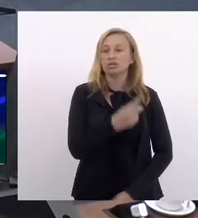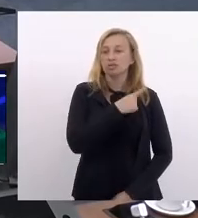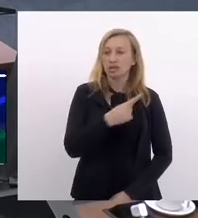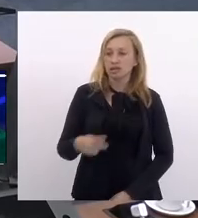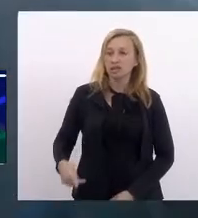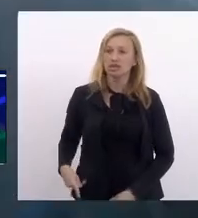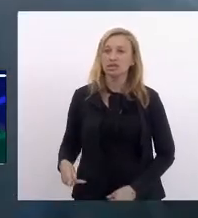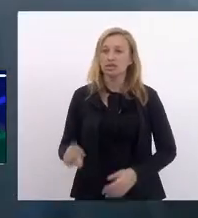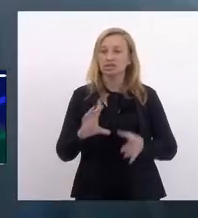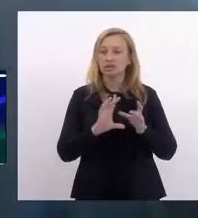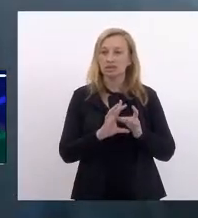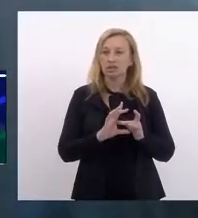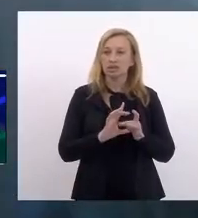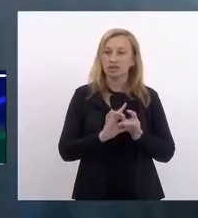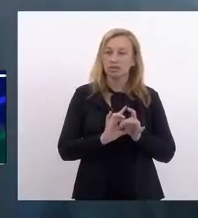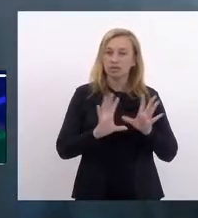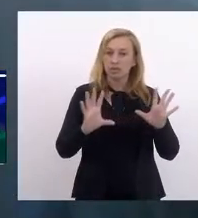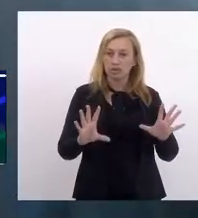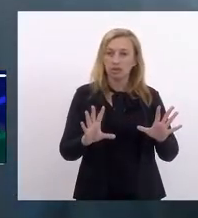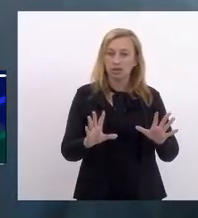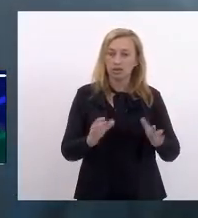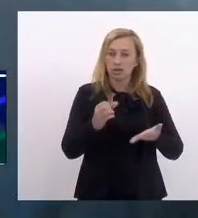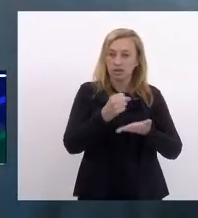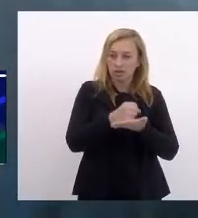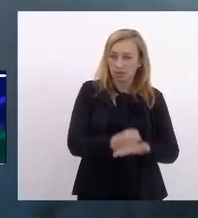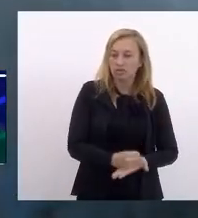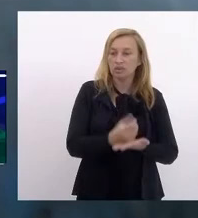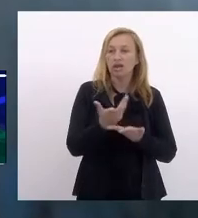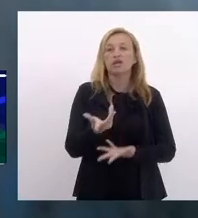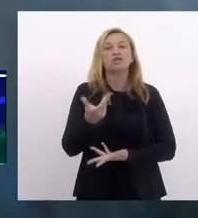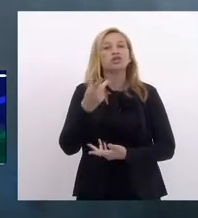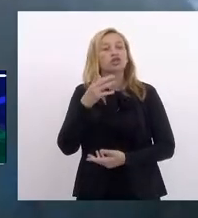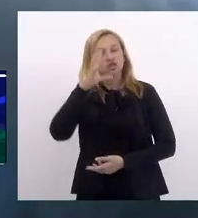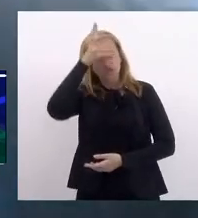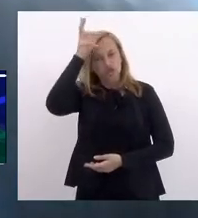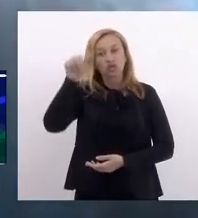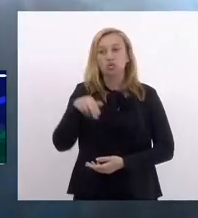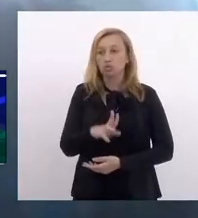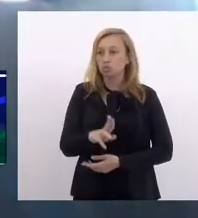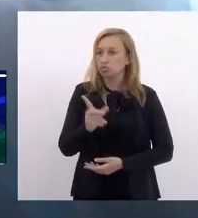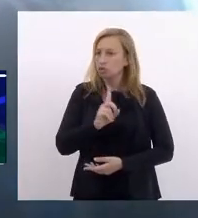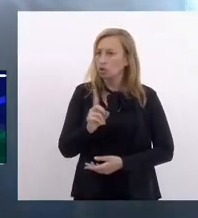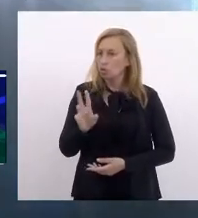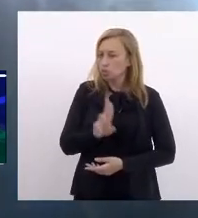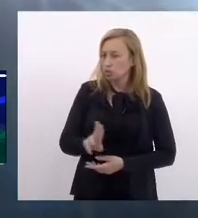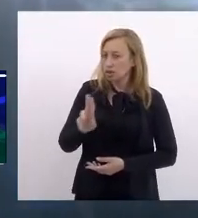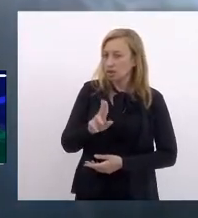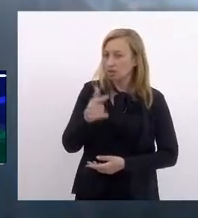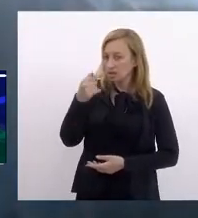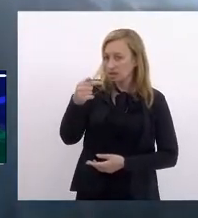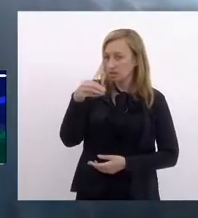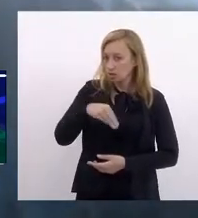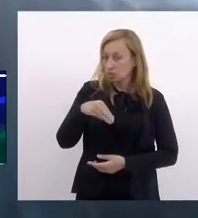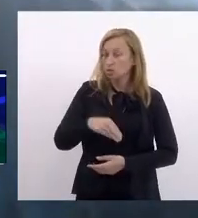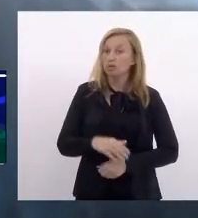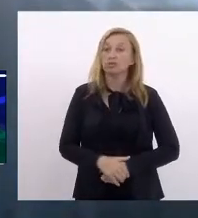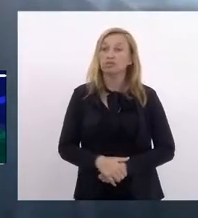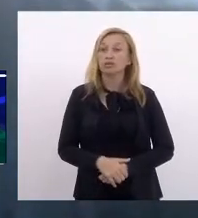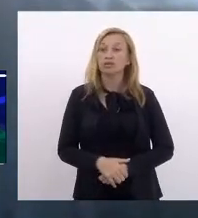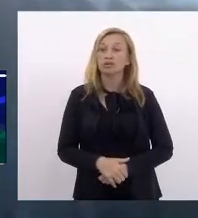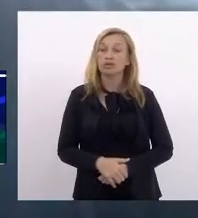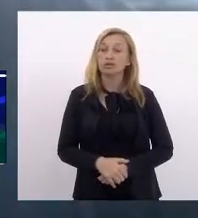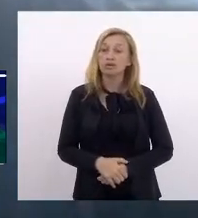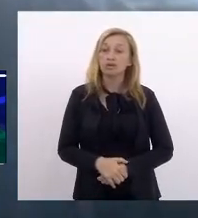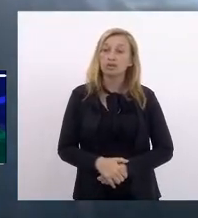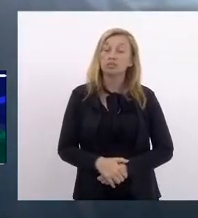Presidente democrática e sustentável, tia Ju, não usarei meus 7 minutos.